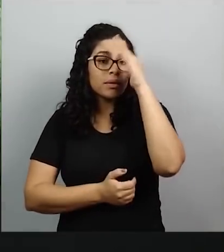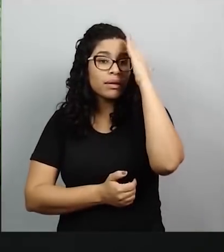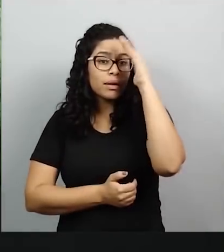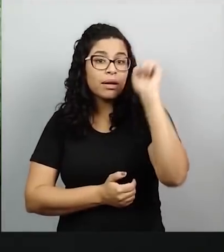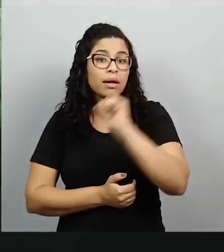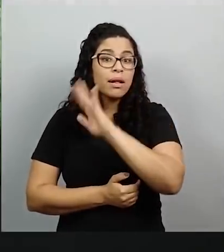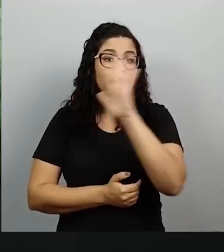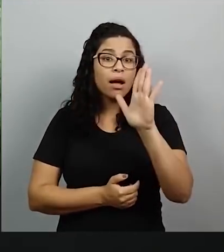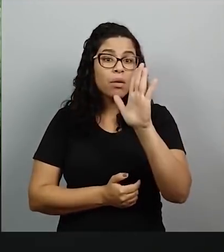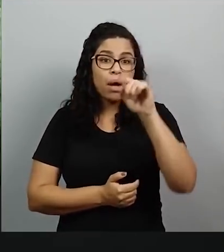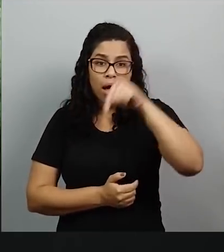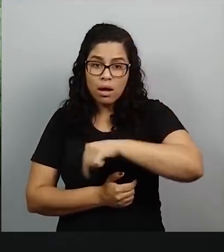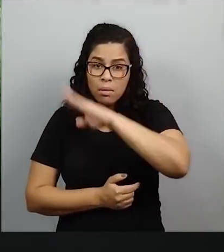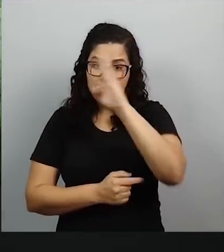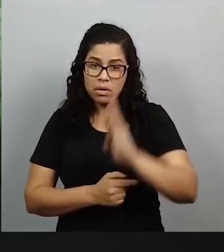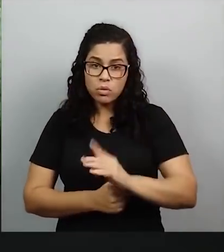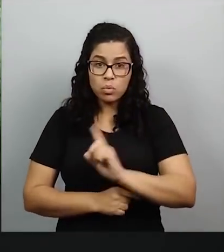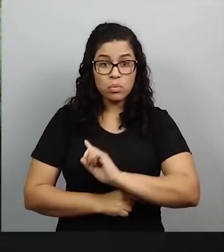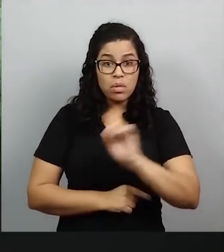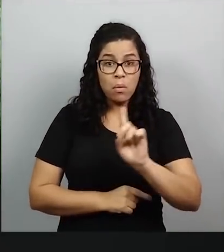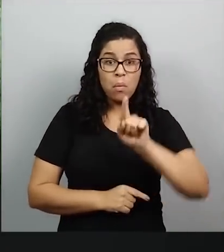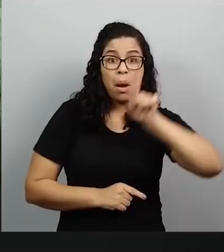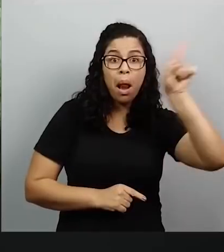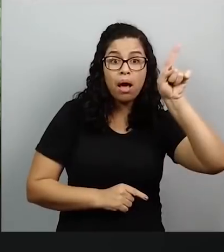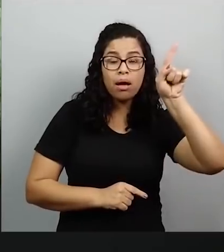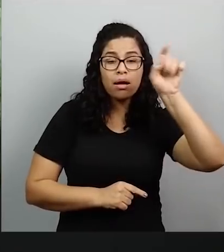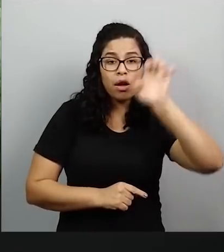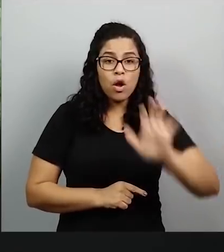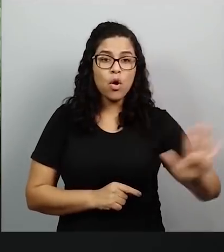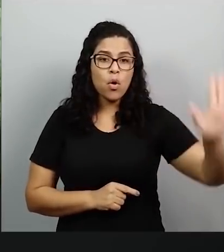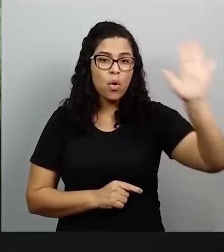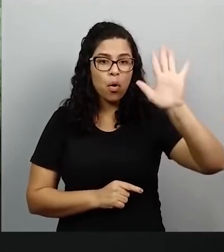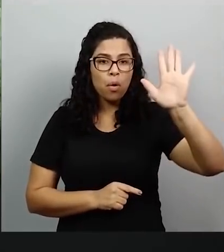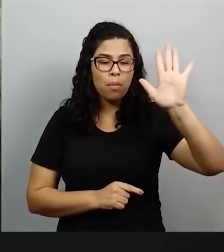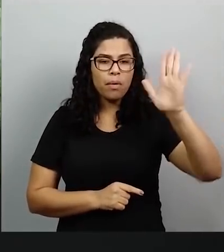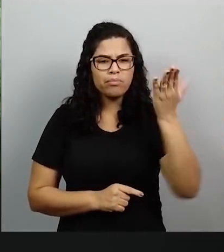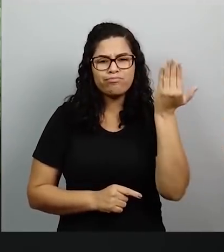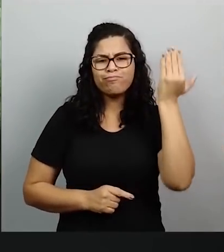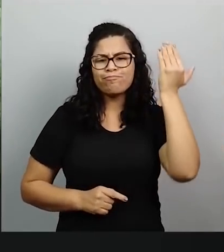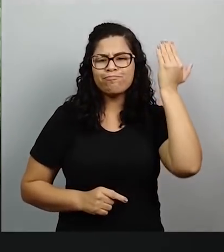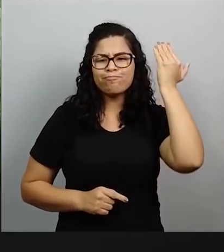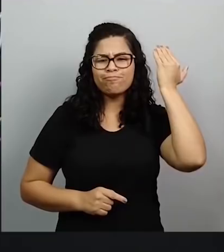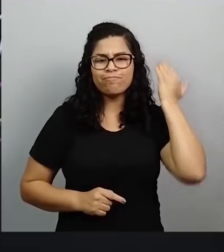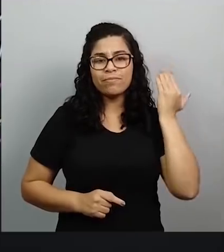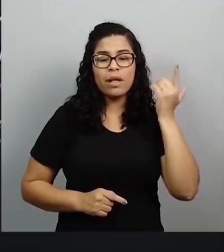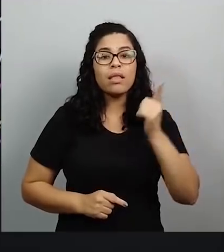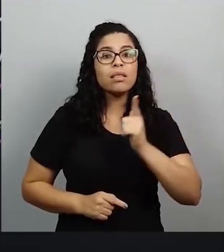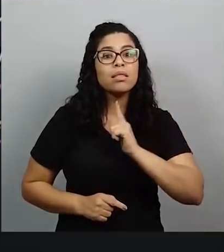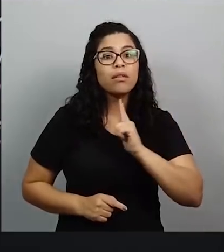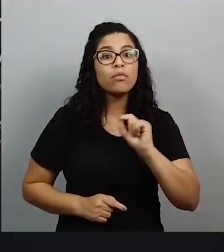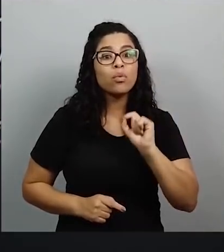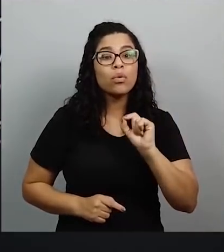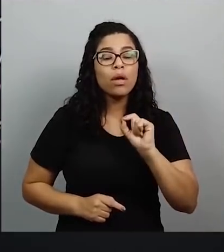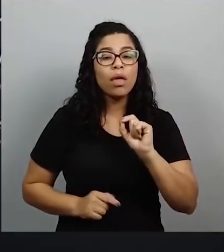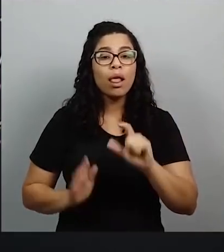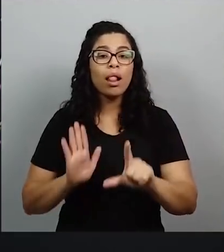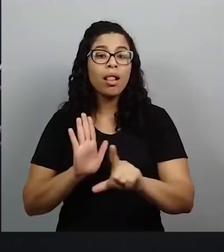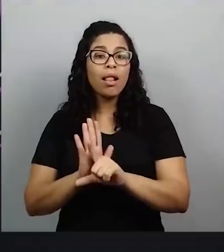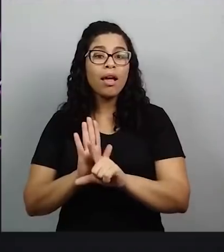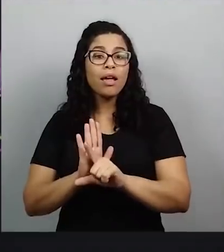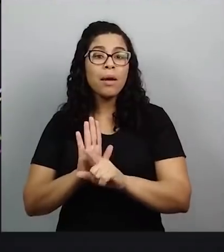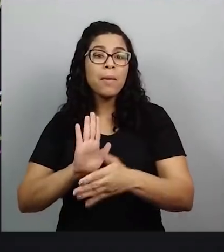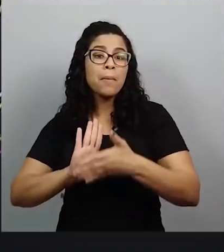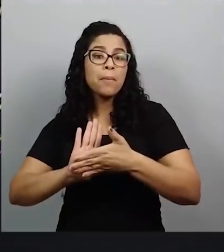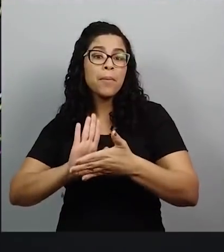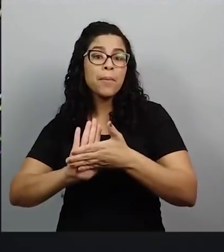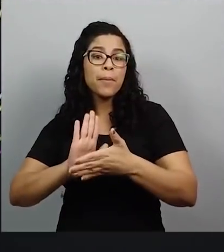Europa. Lá na época quando houve o Tratado de Tordesilhas. Quando você dá uma pesquisada lá em aula